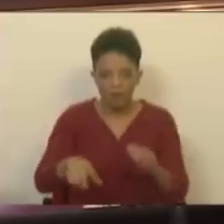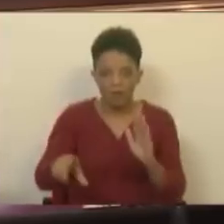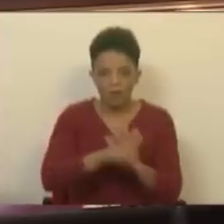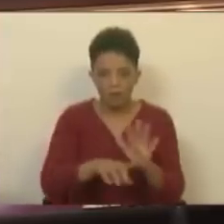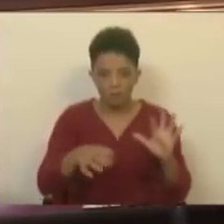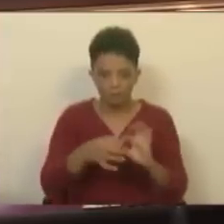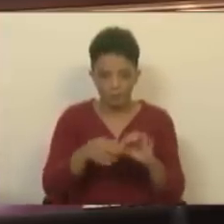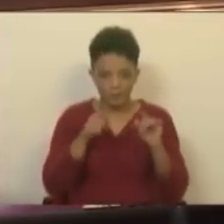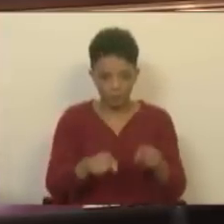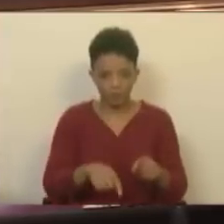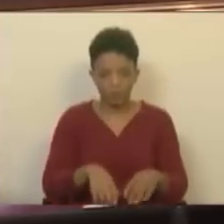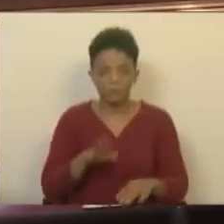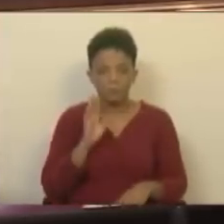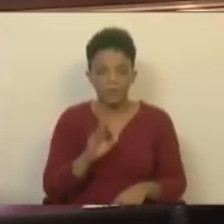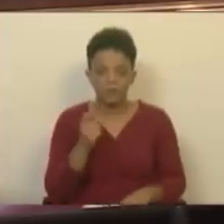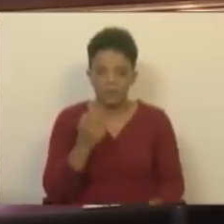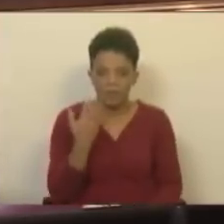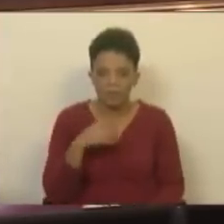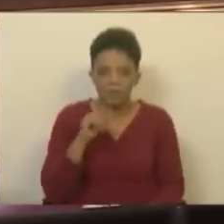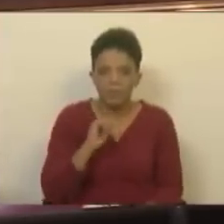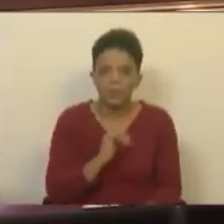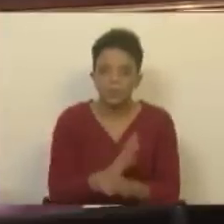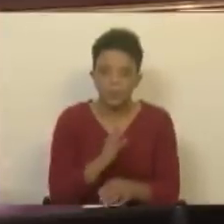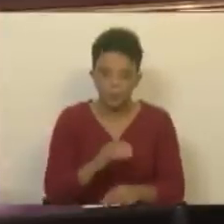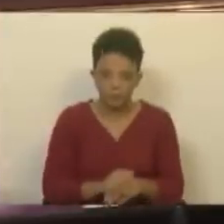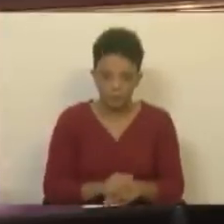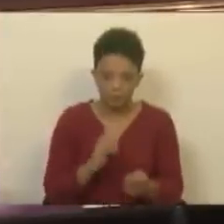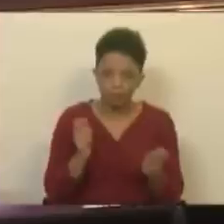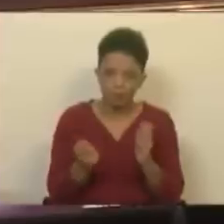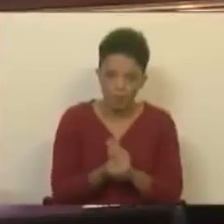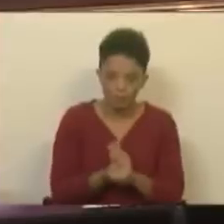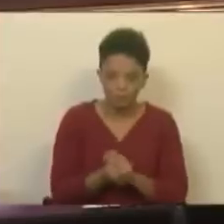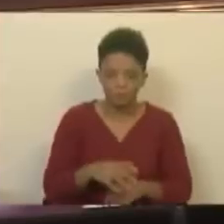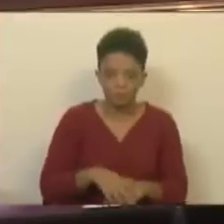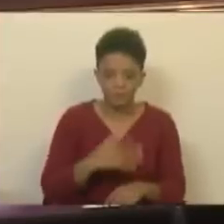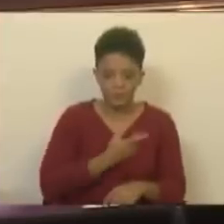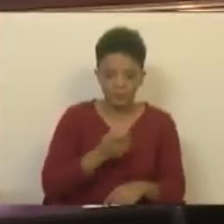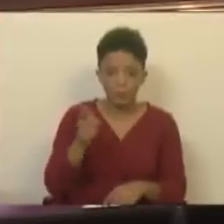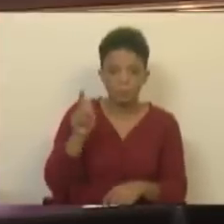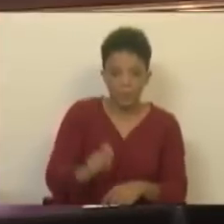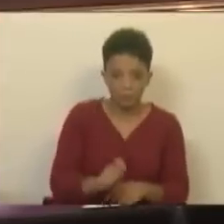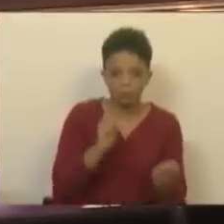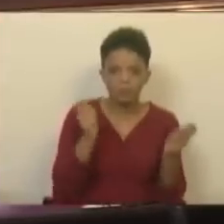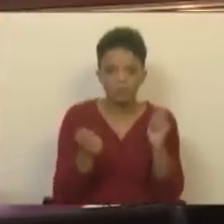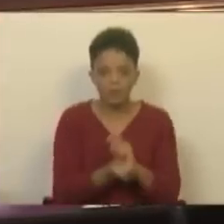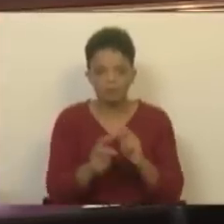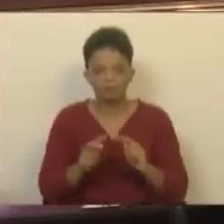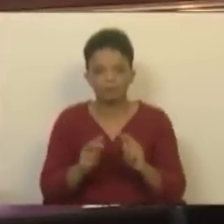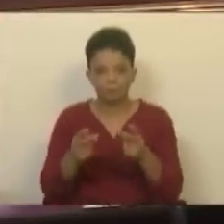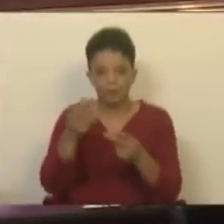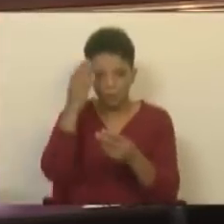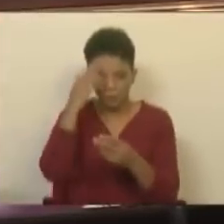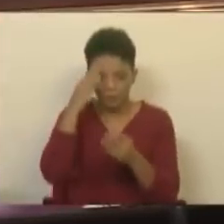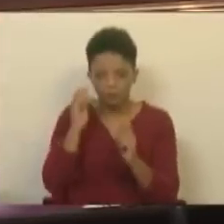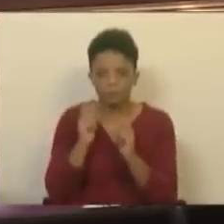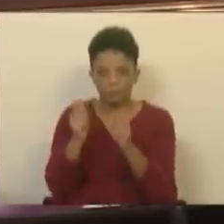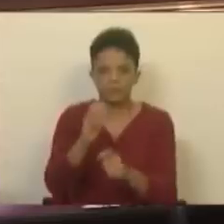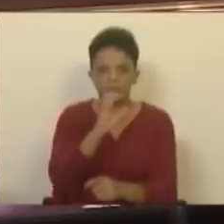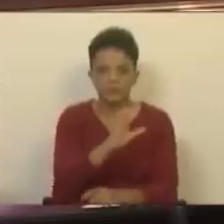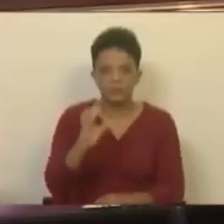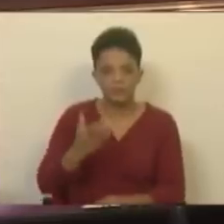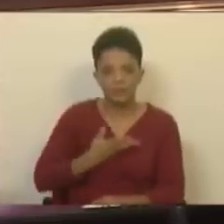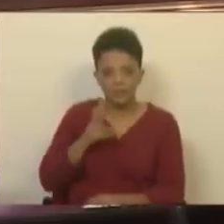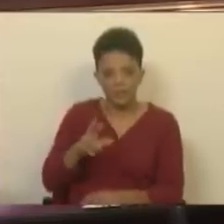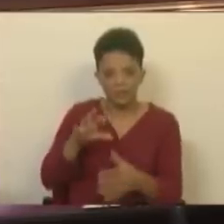na lá em relação a isto Mas recentemente houve também uma Outra atração durante o mês de dezembro foram alteradas e transferidas competências taxa e CDR